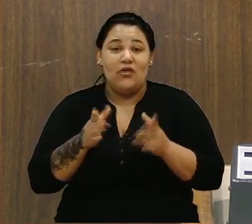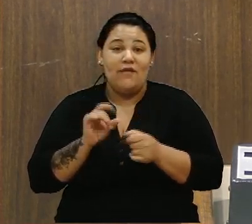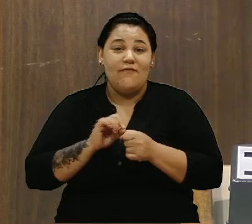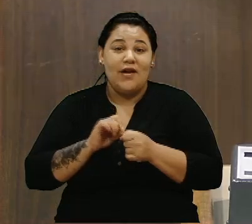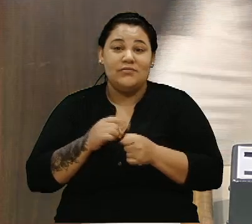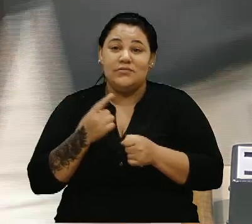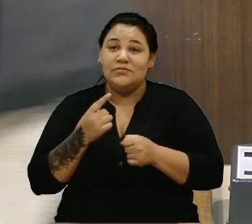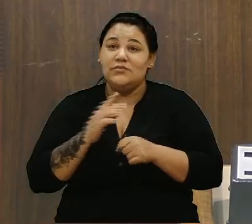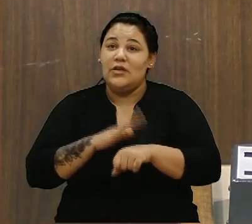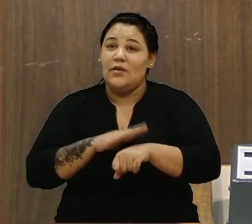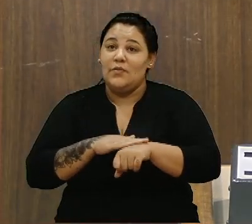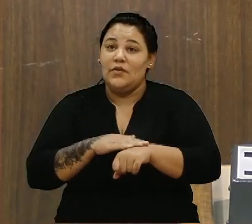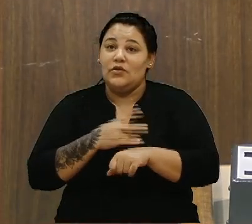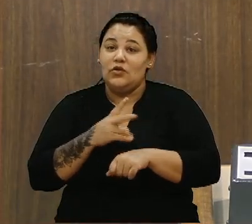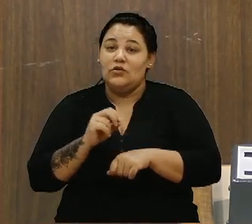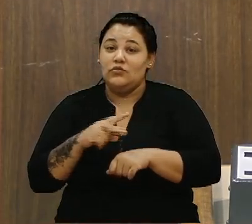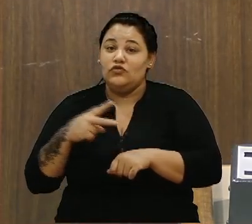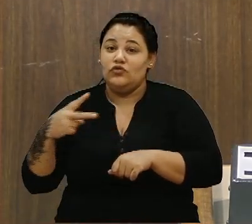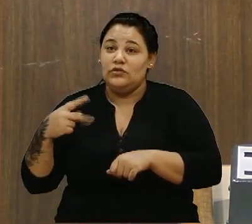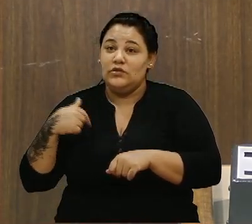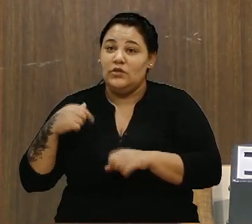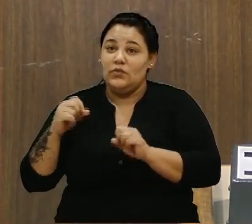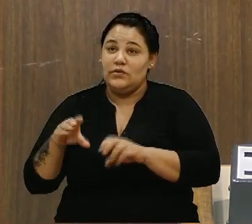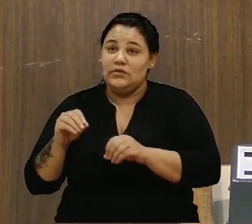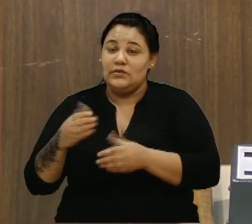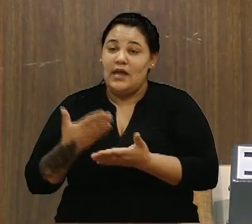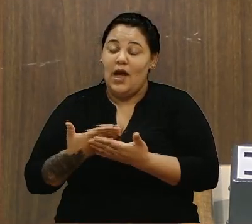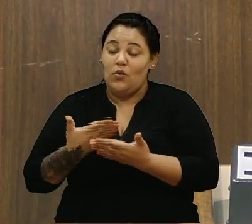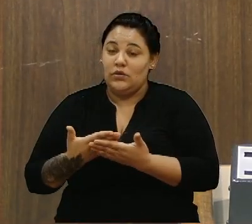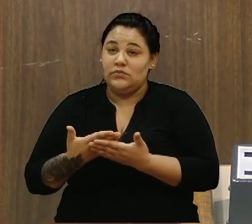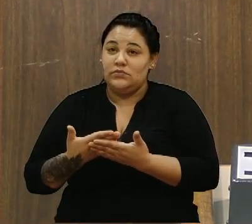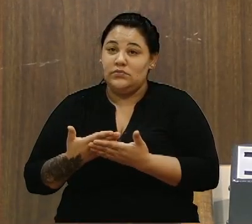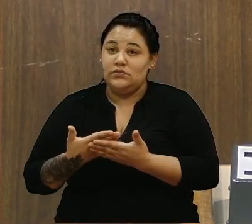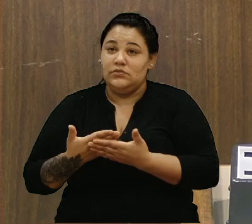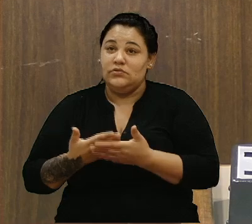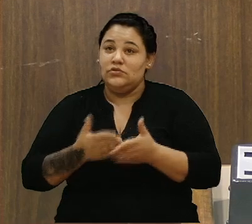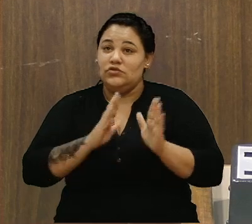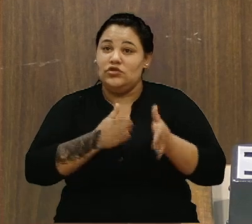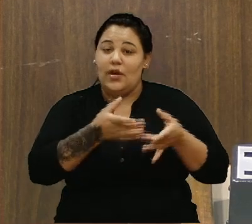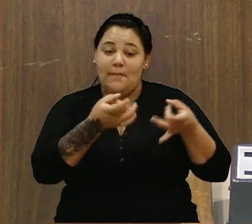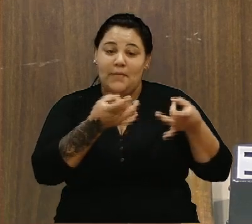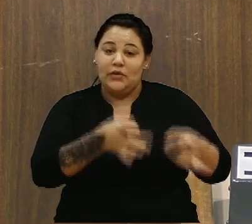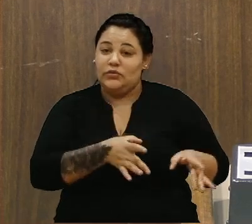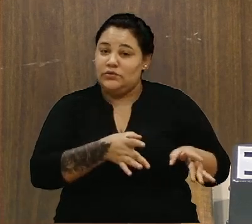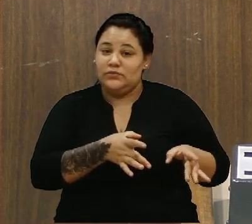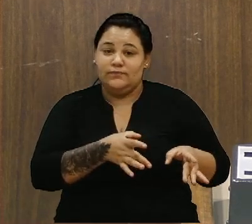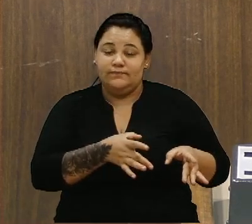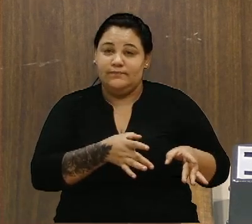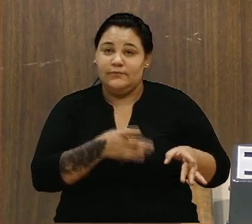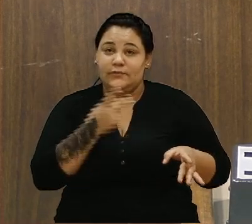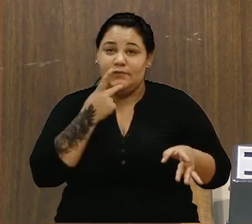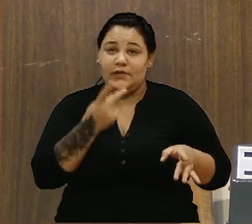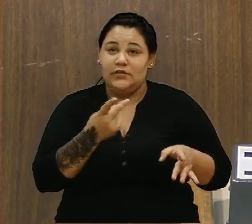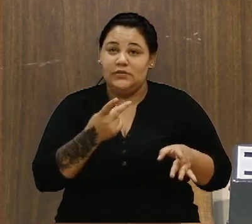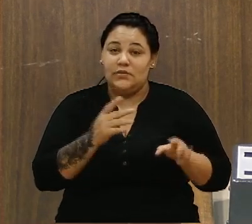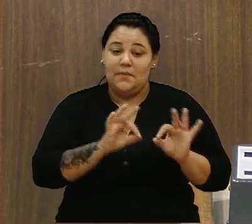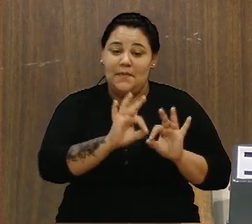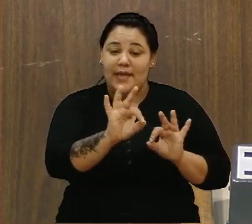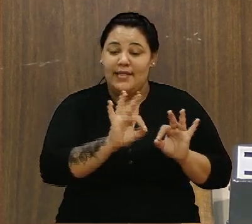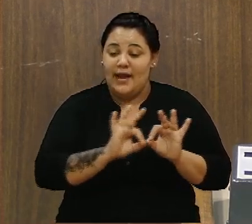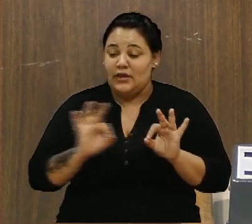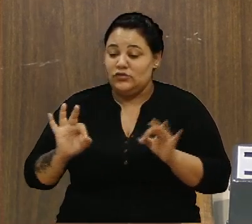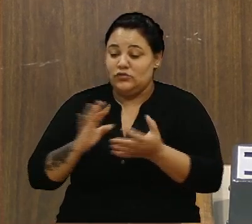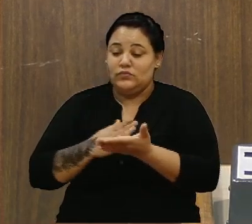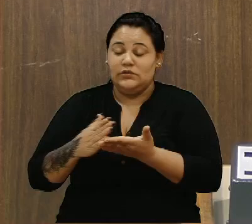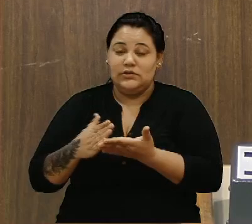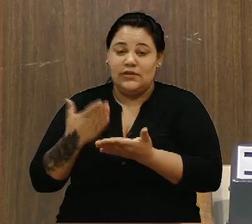tanto, em 2022 eu estava em sala de aula, já estava se abandonando quase aquela questão da metragem, começava as aulas, já